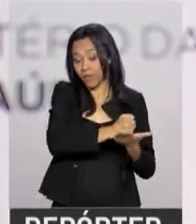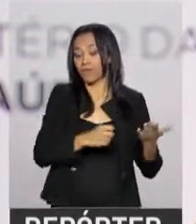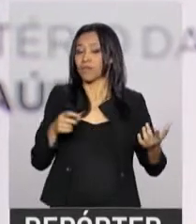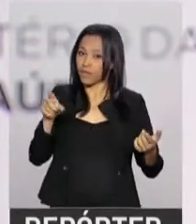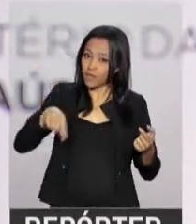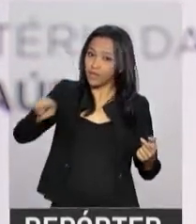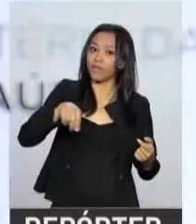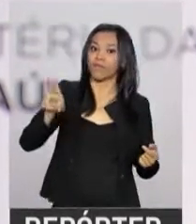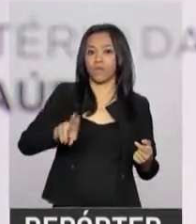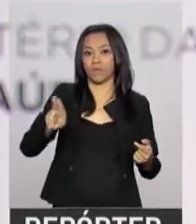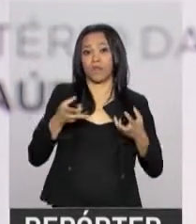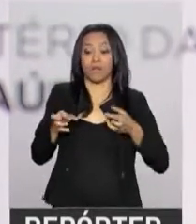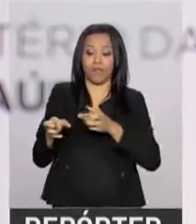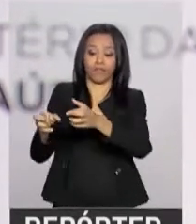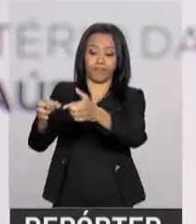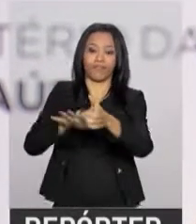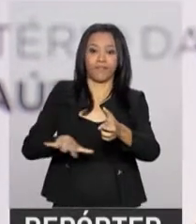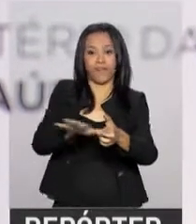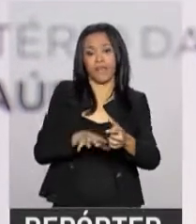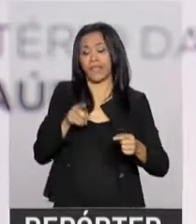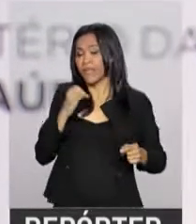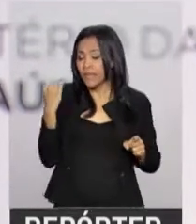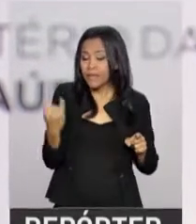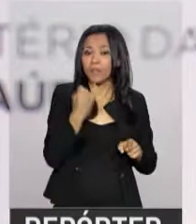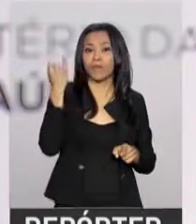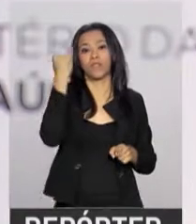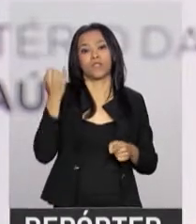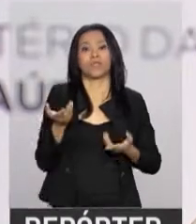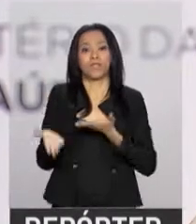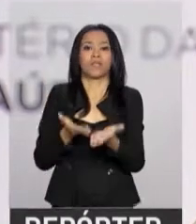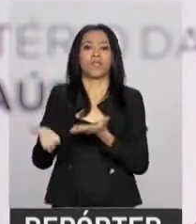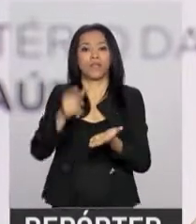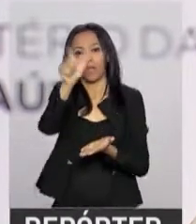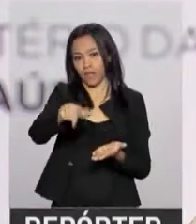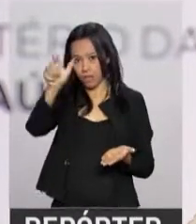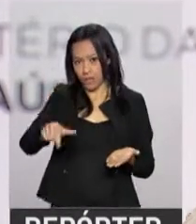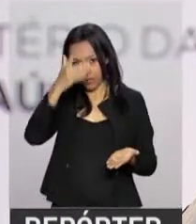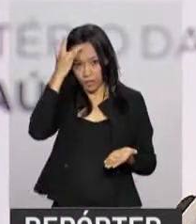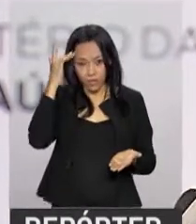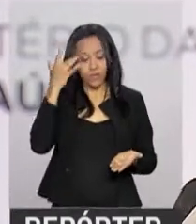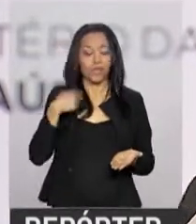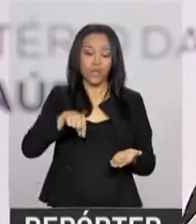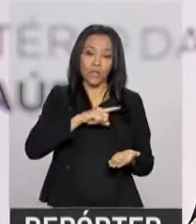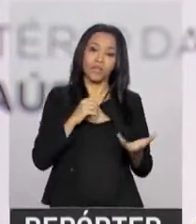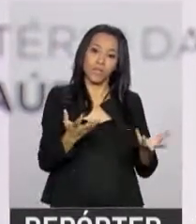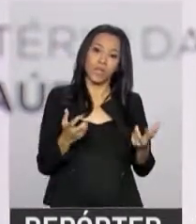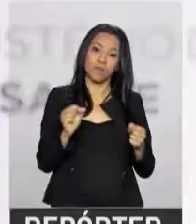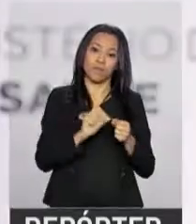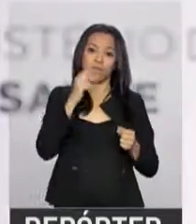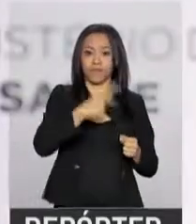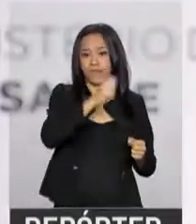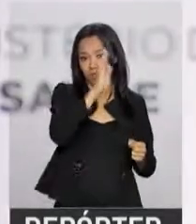portanto fundamentais para o tratamento das pessoas nós importamos muitos dos medicamentos queremos produzir no